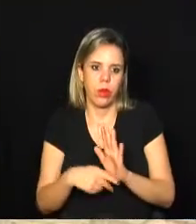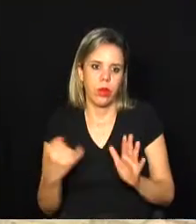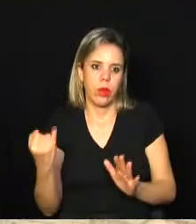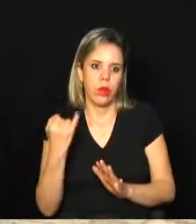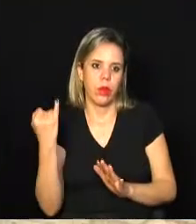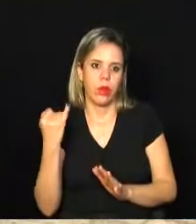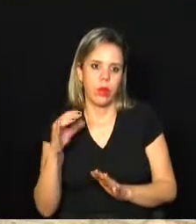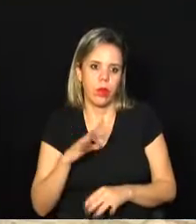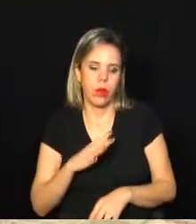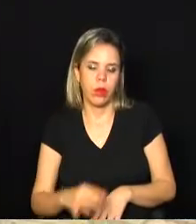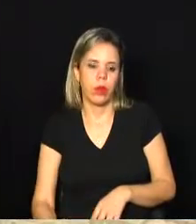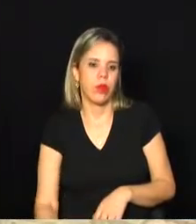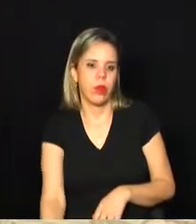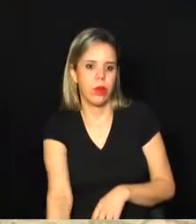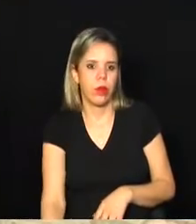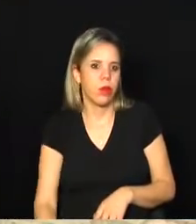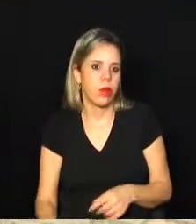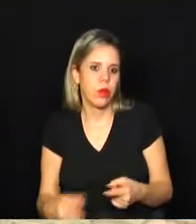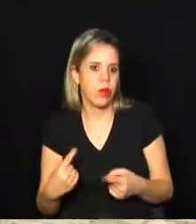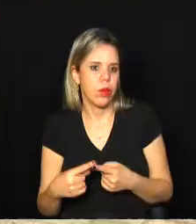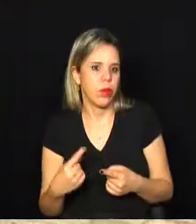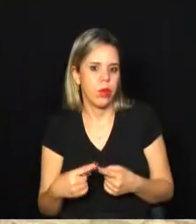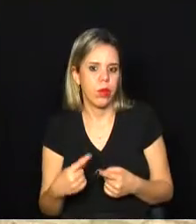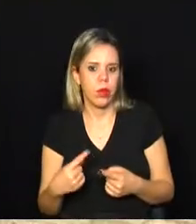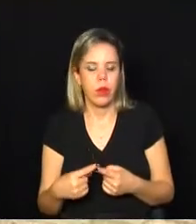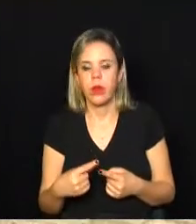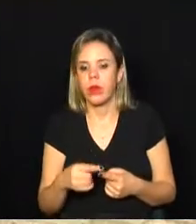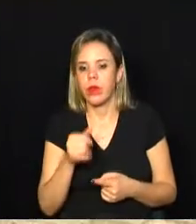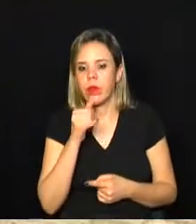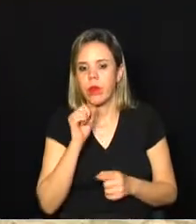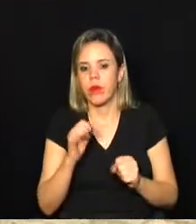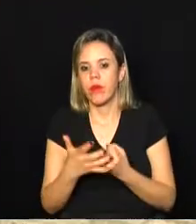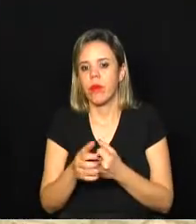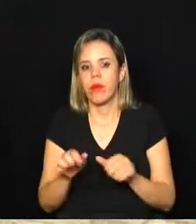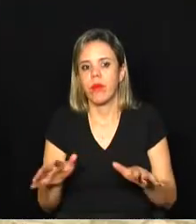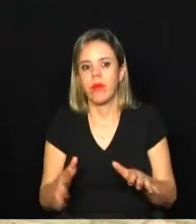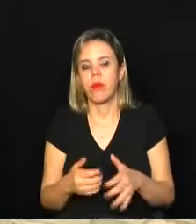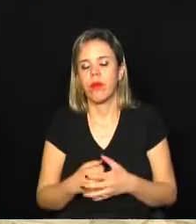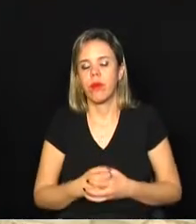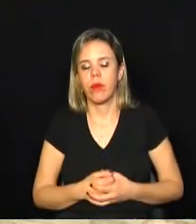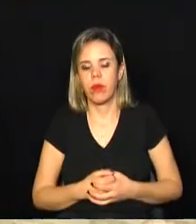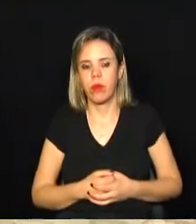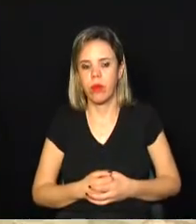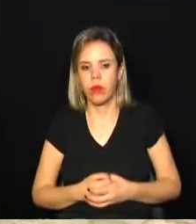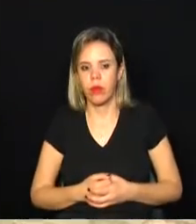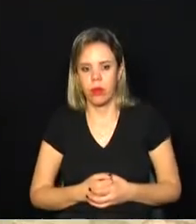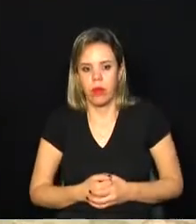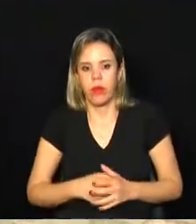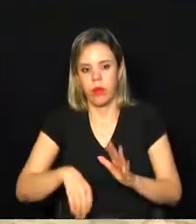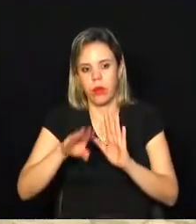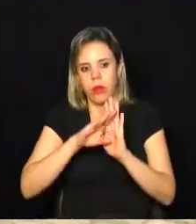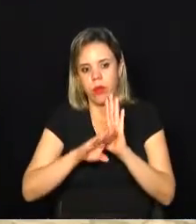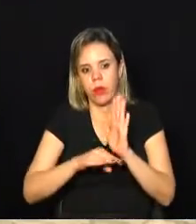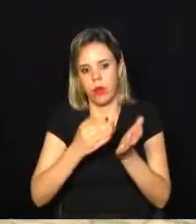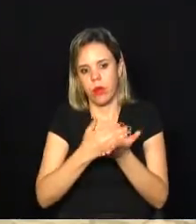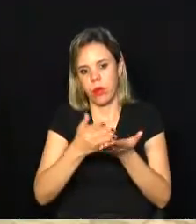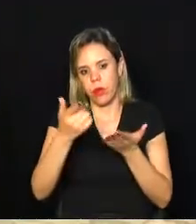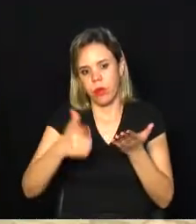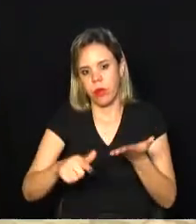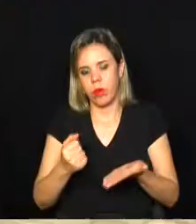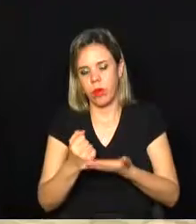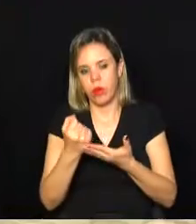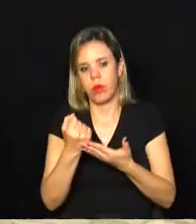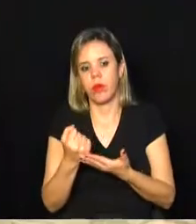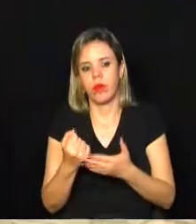muito importante para nossa cidade até porque pela questão da pandemia é o programa Recomeço vai